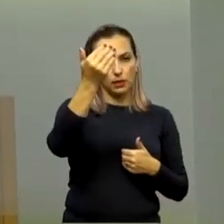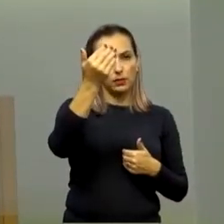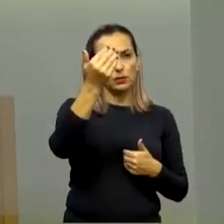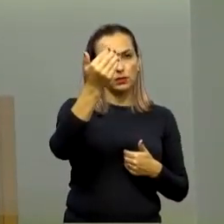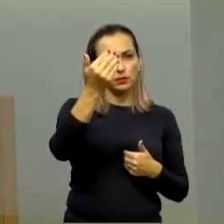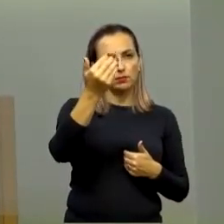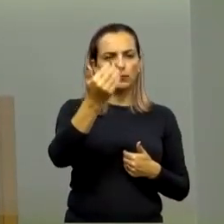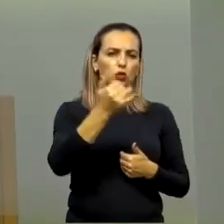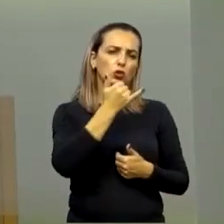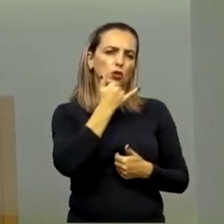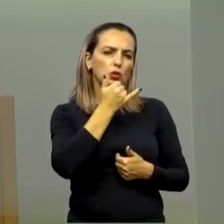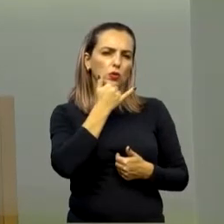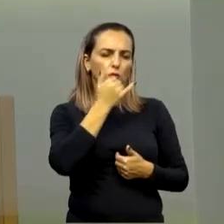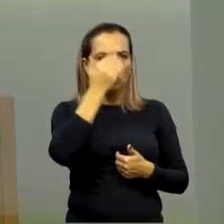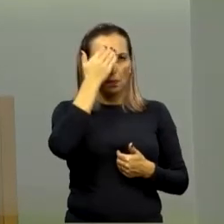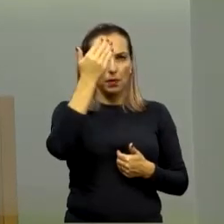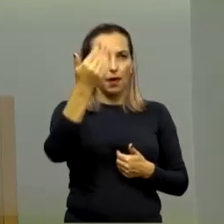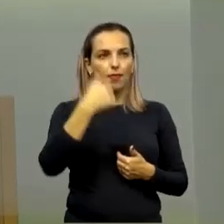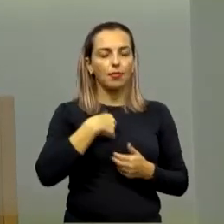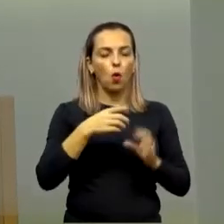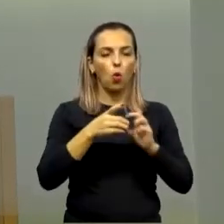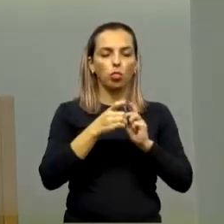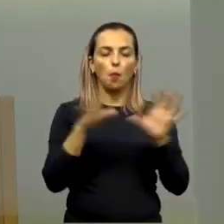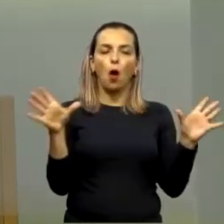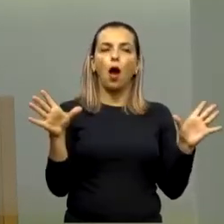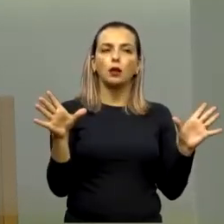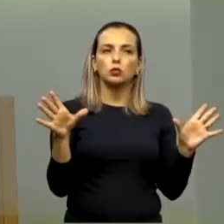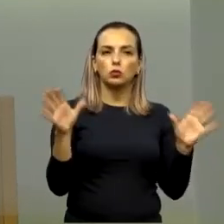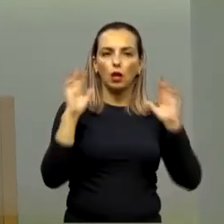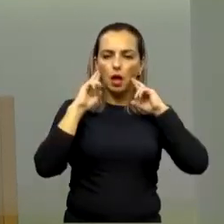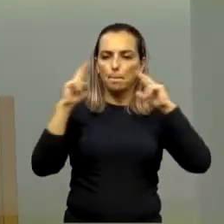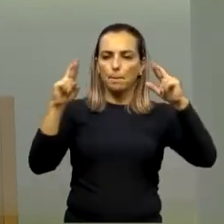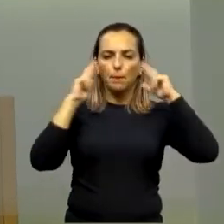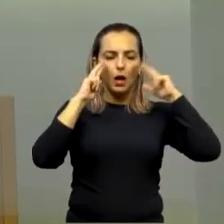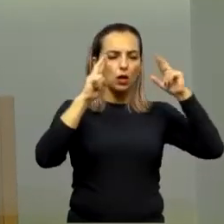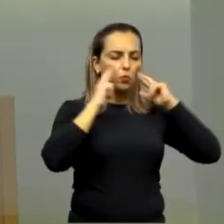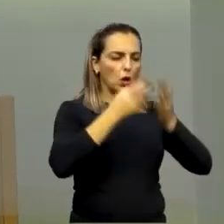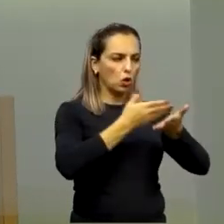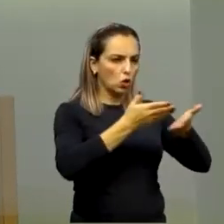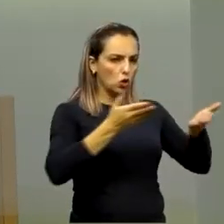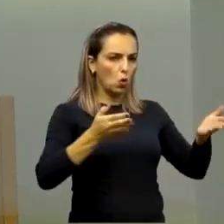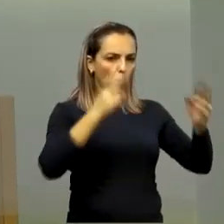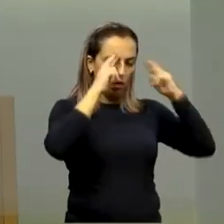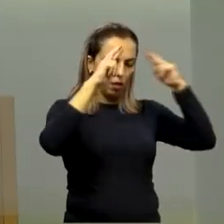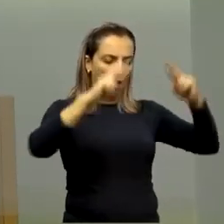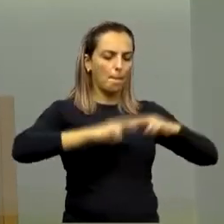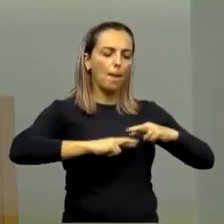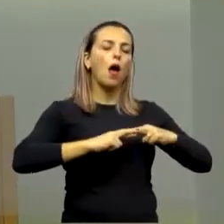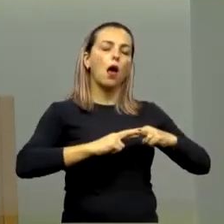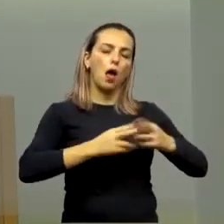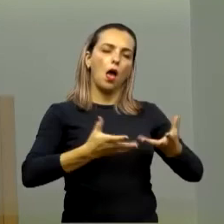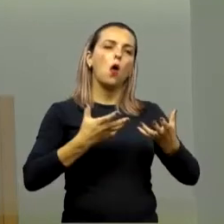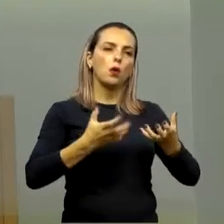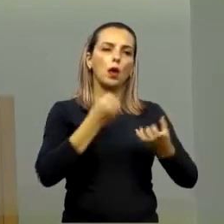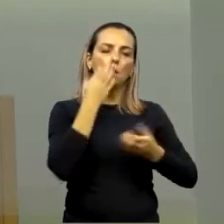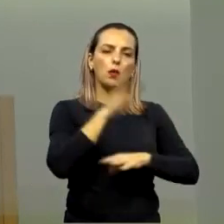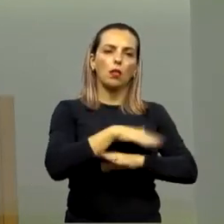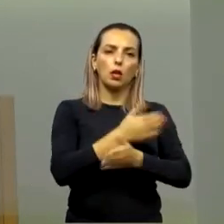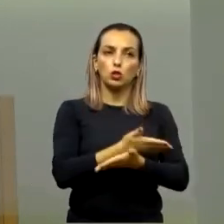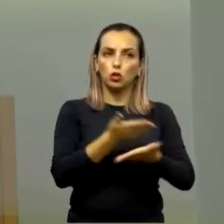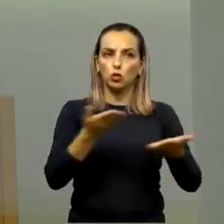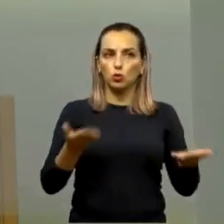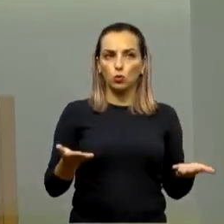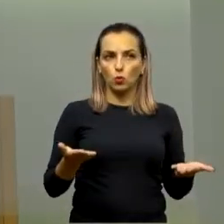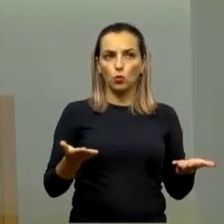desculpa muito obrigado eu sou um cara democrático eu respeito todo mundo eu quero ser respeitado uma boa tarde a